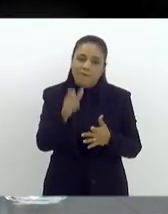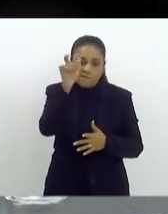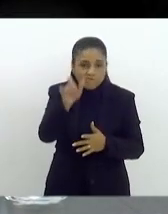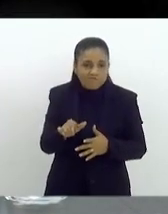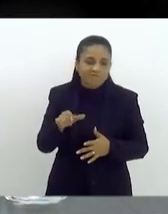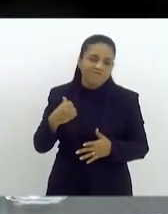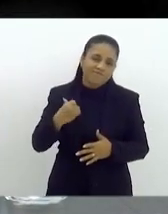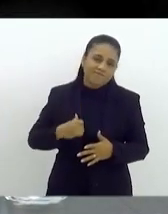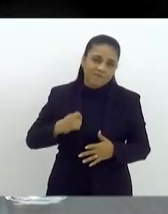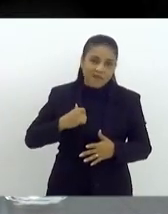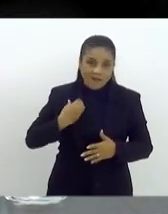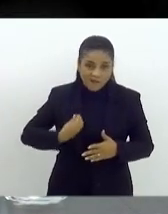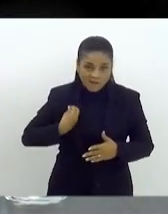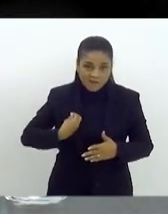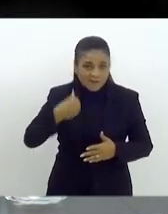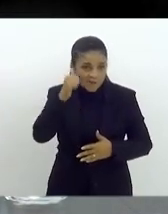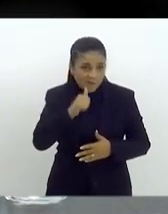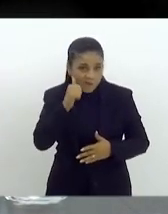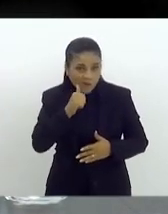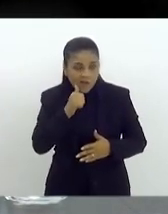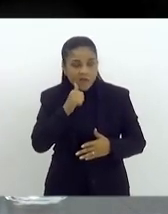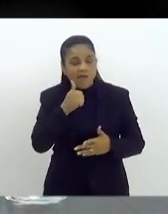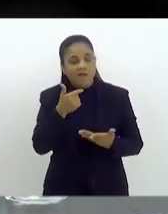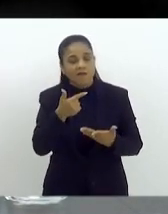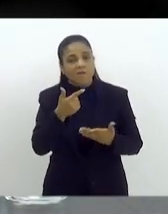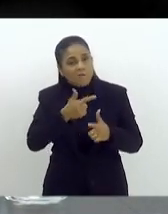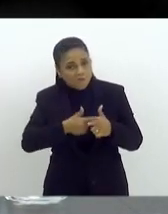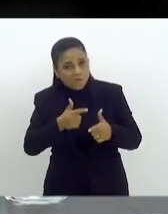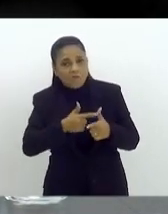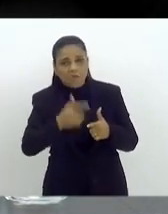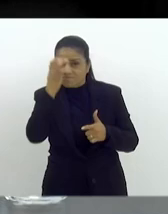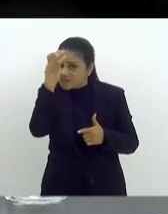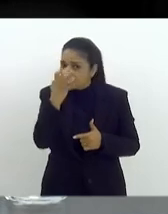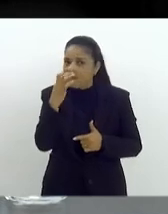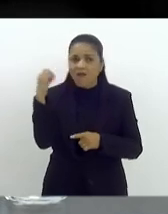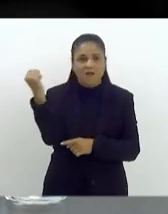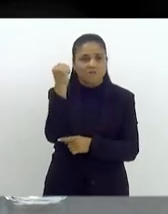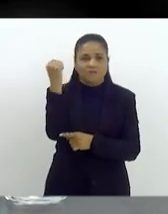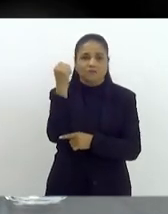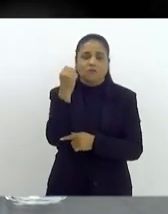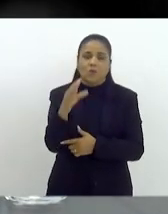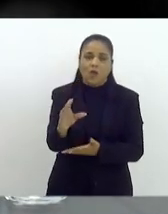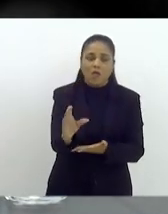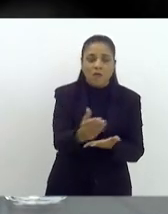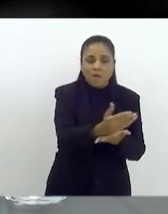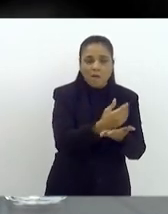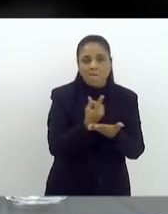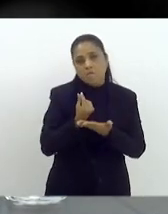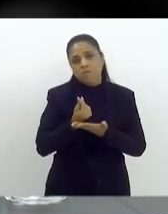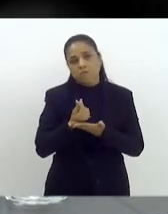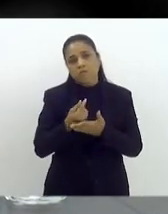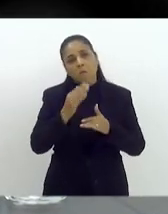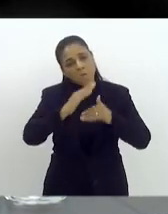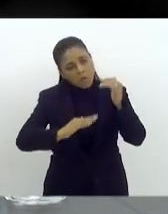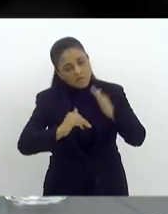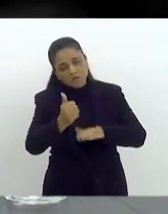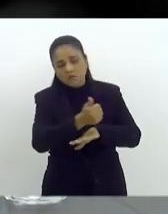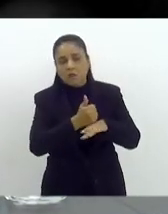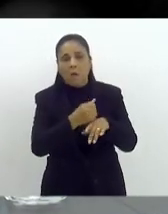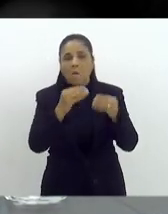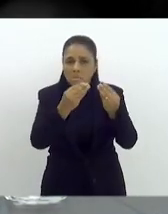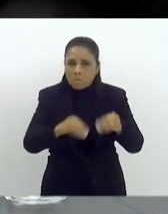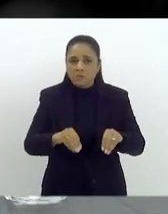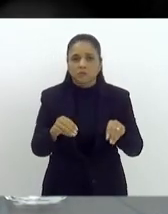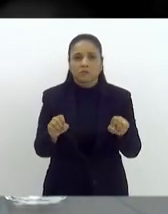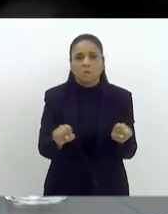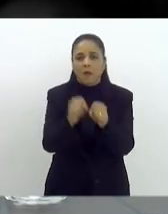Inclusive o seu o seu resultado financeiro seu resultado profissional e mais uma vez